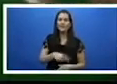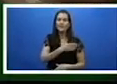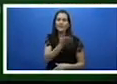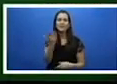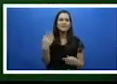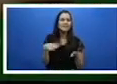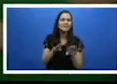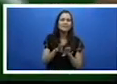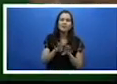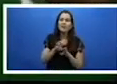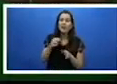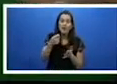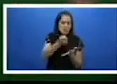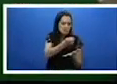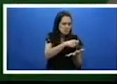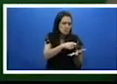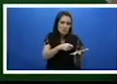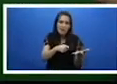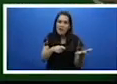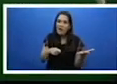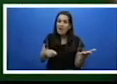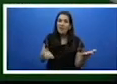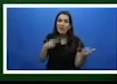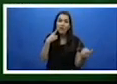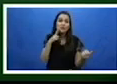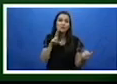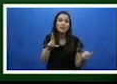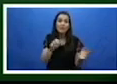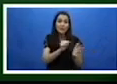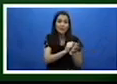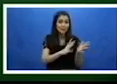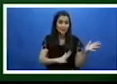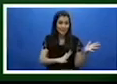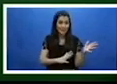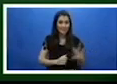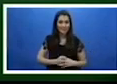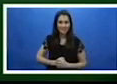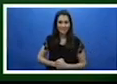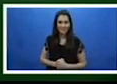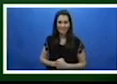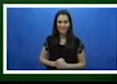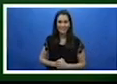vão escrever, tá? Responder essas atividades aqui.